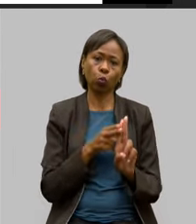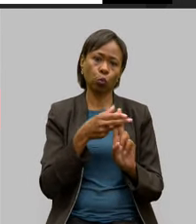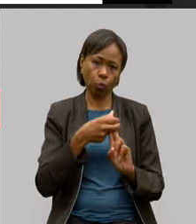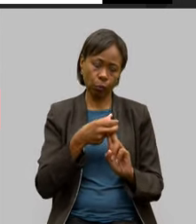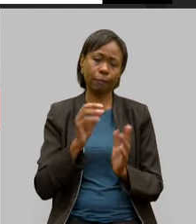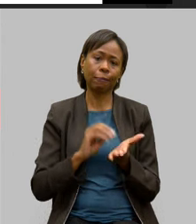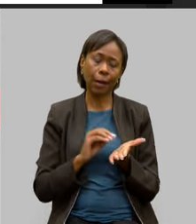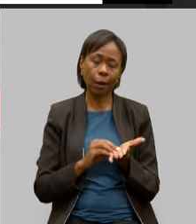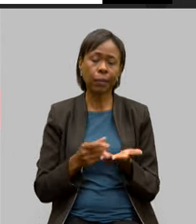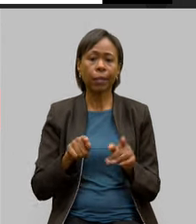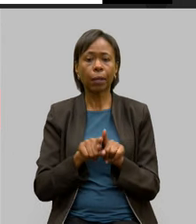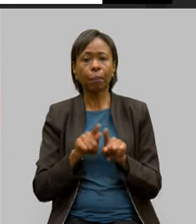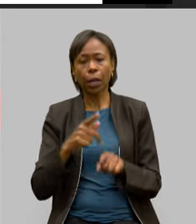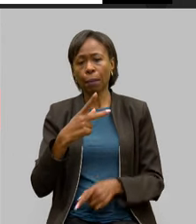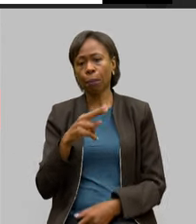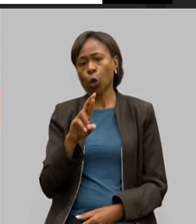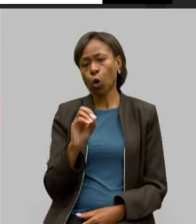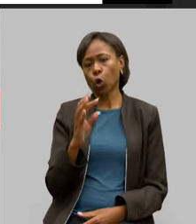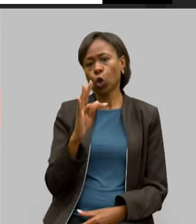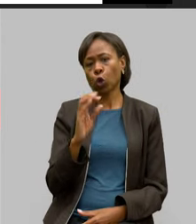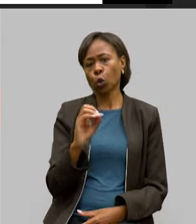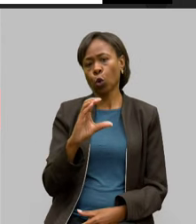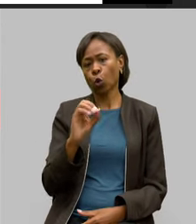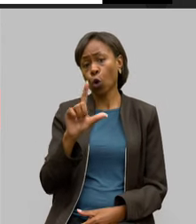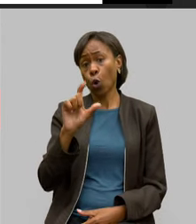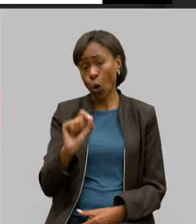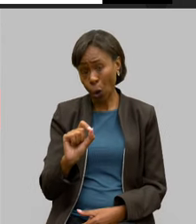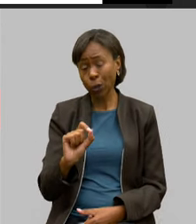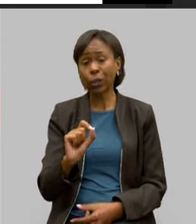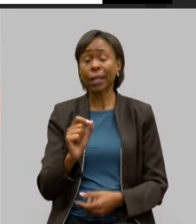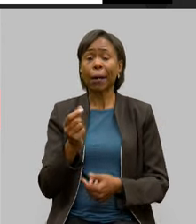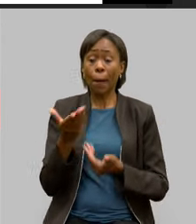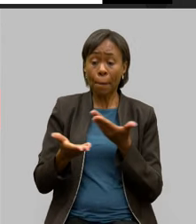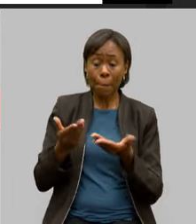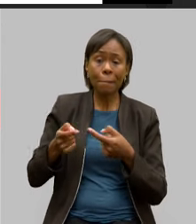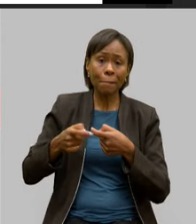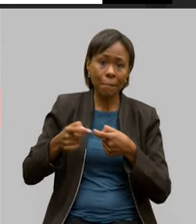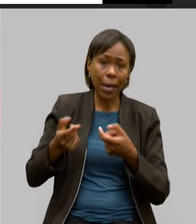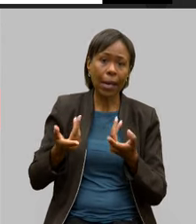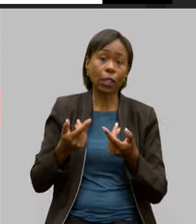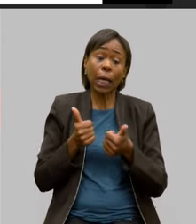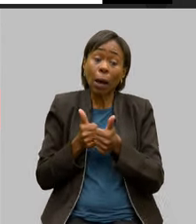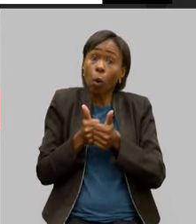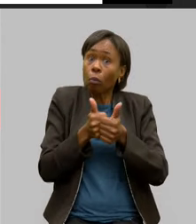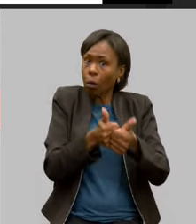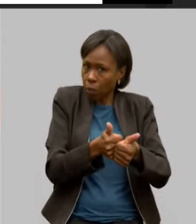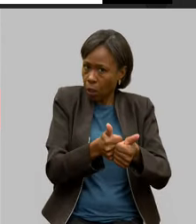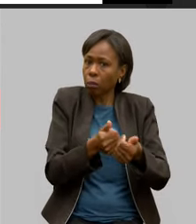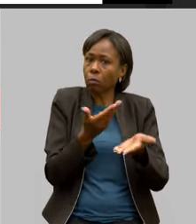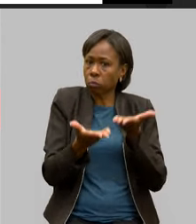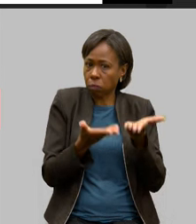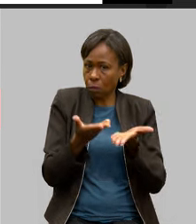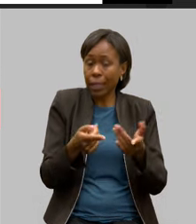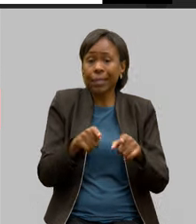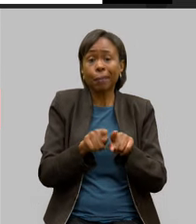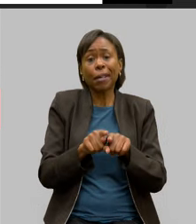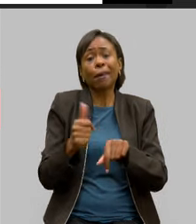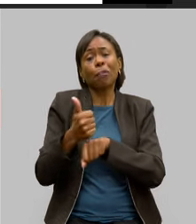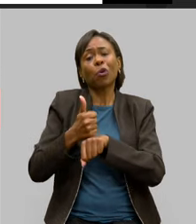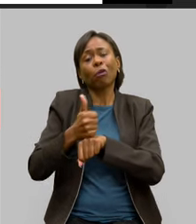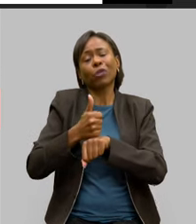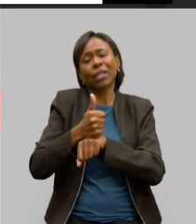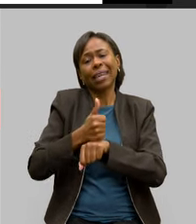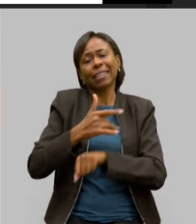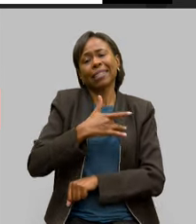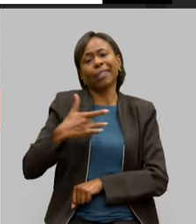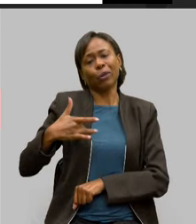protocolos CL claros para prescrição e o acompanhamento do tratamento e a necessidade de capacitação de profissionais de saúde para lidar com o